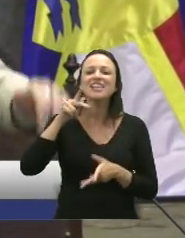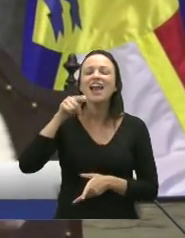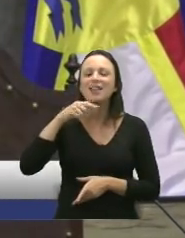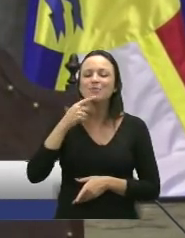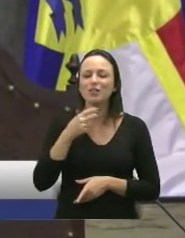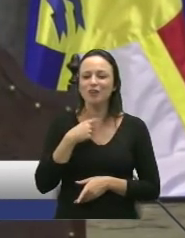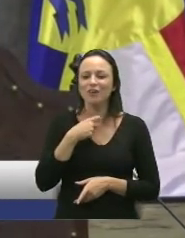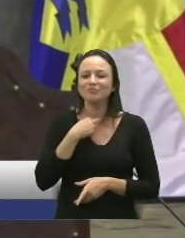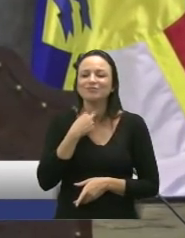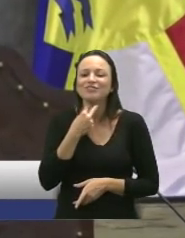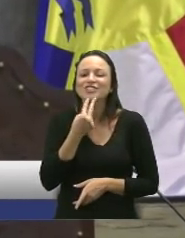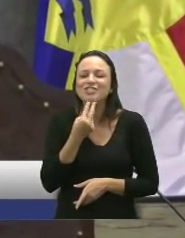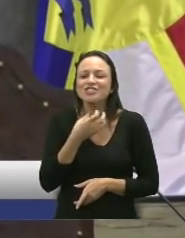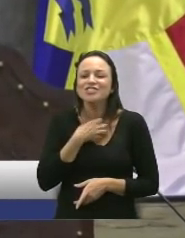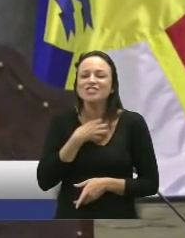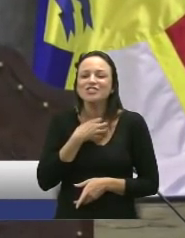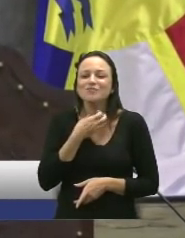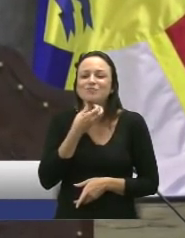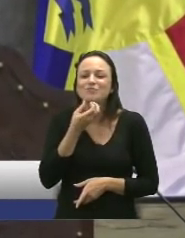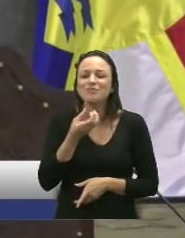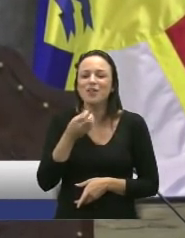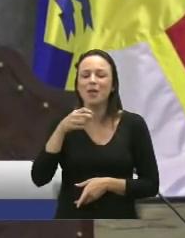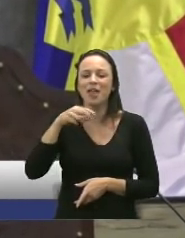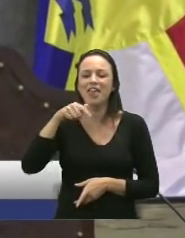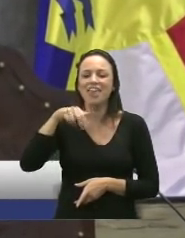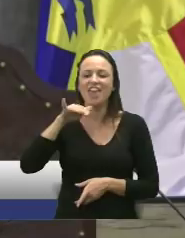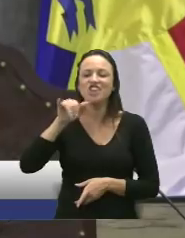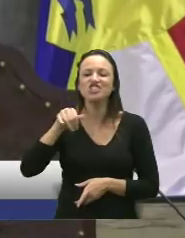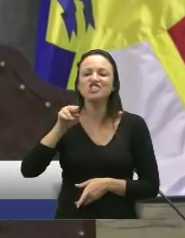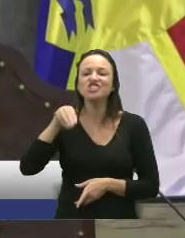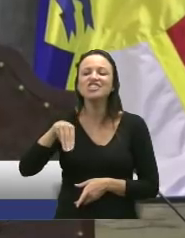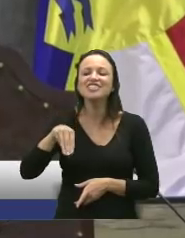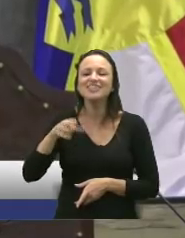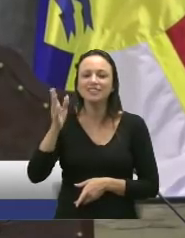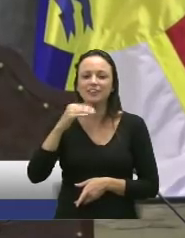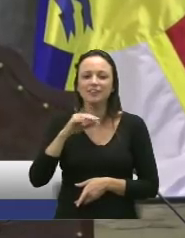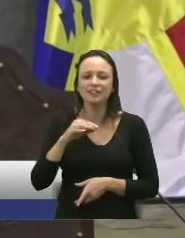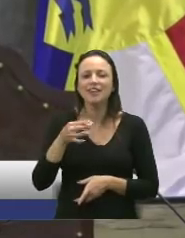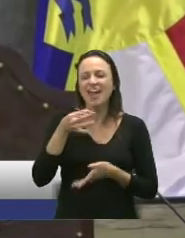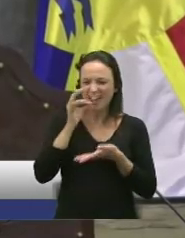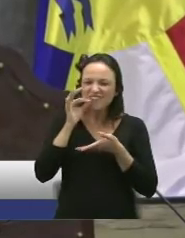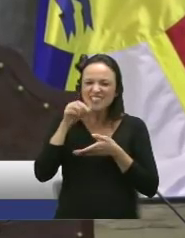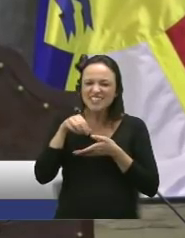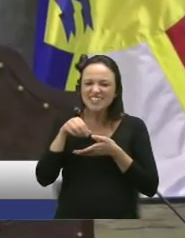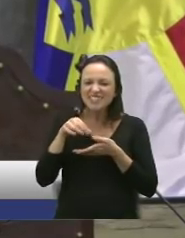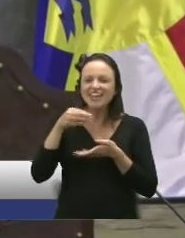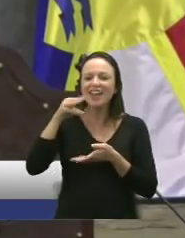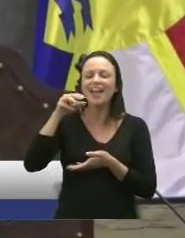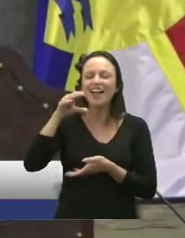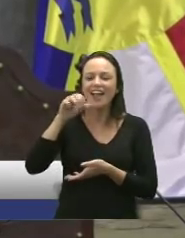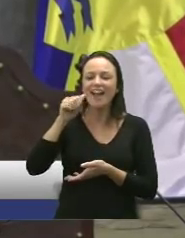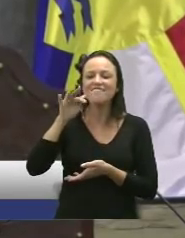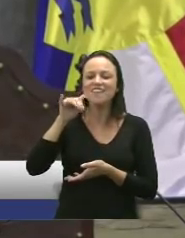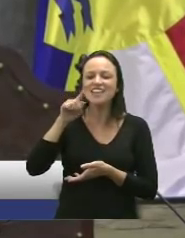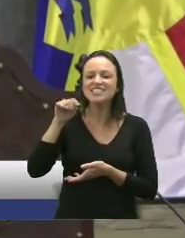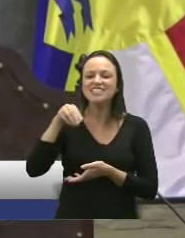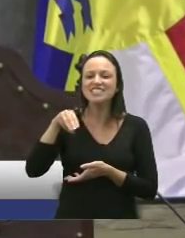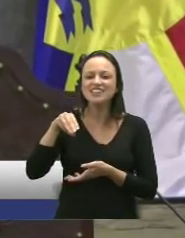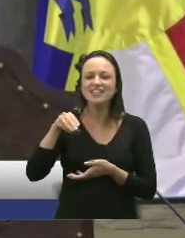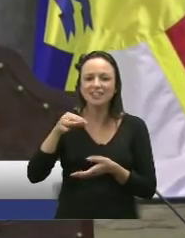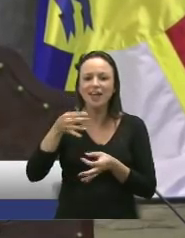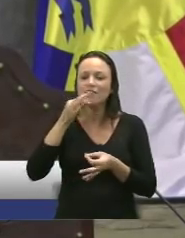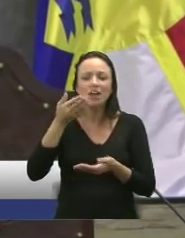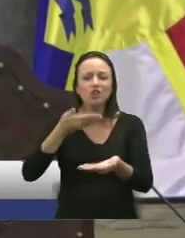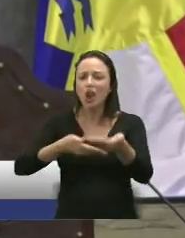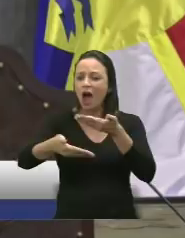lindo. Tem um queijinho, traz. Vocês dão um cafezinho? A gente trocava queijo com café